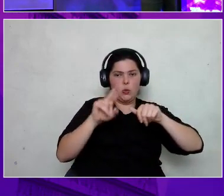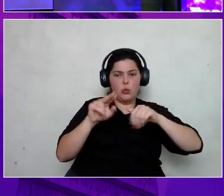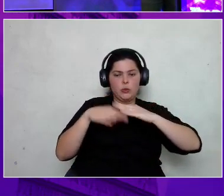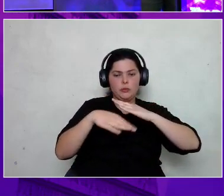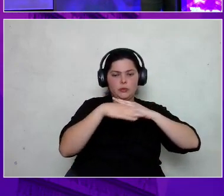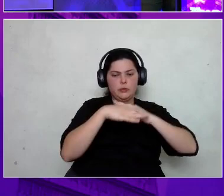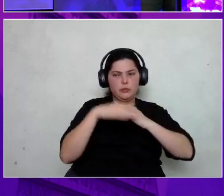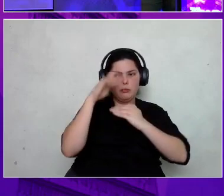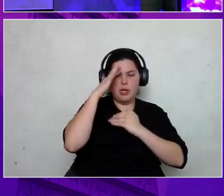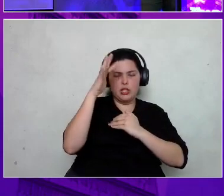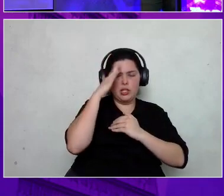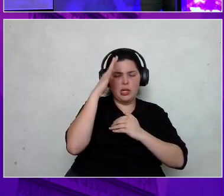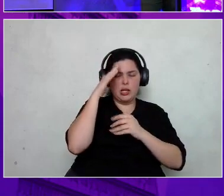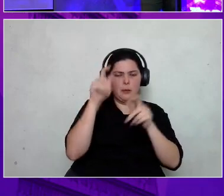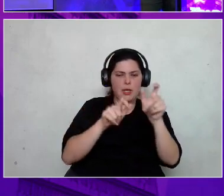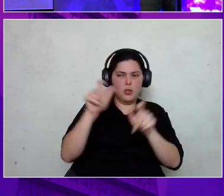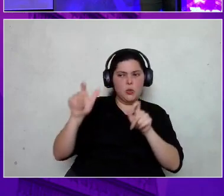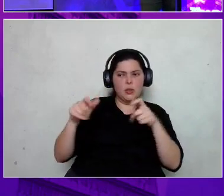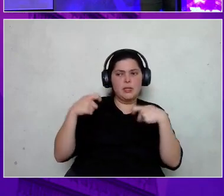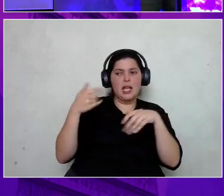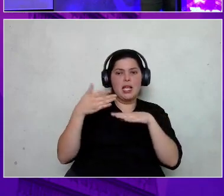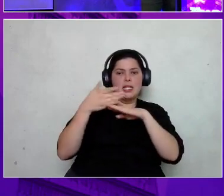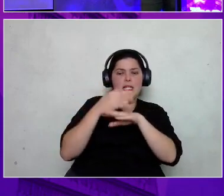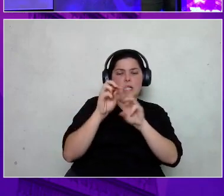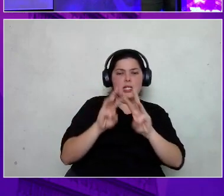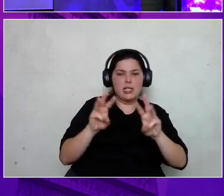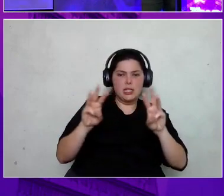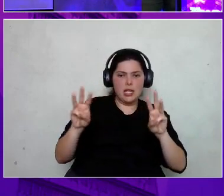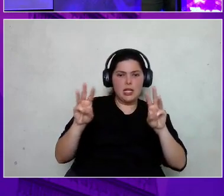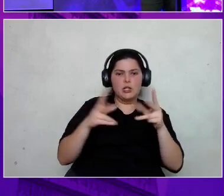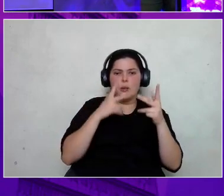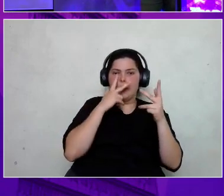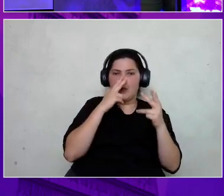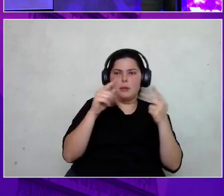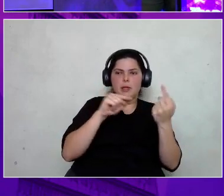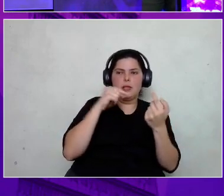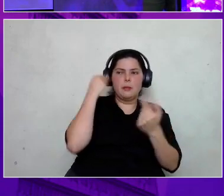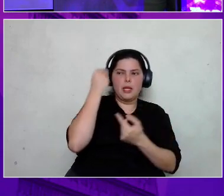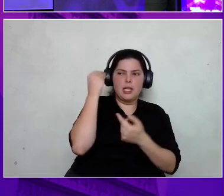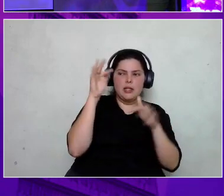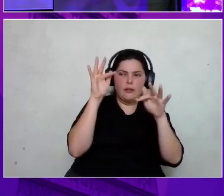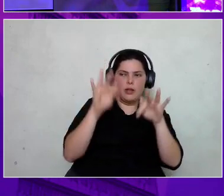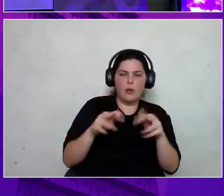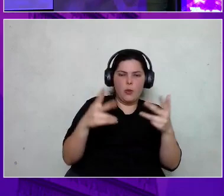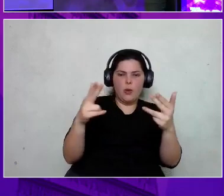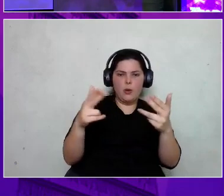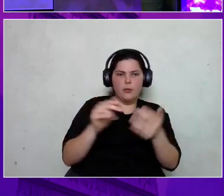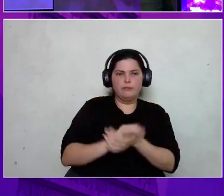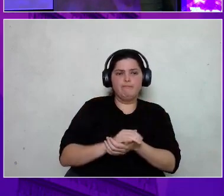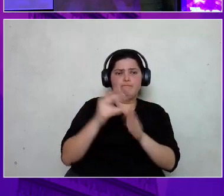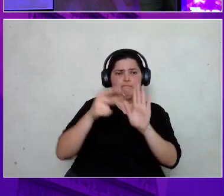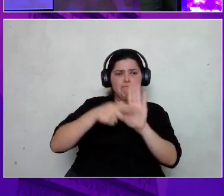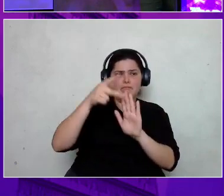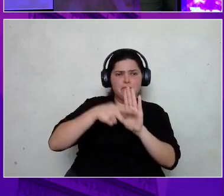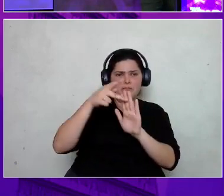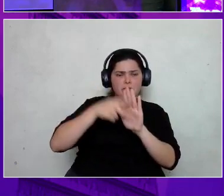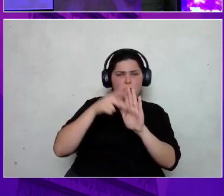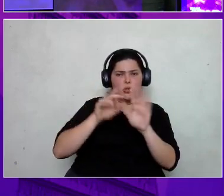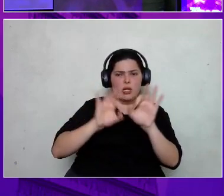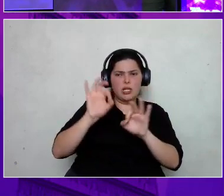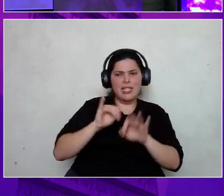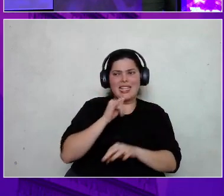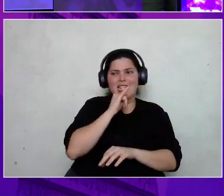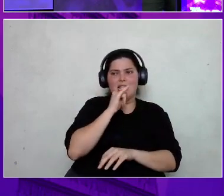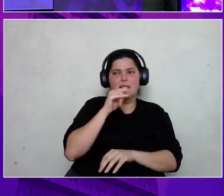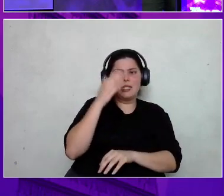mundo tem que acessar o site e chegar à mesma experiência no final. Então planeje testes olhando se tem libras,